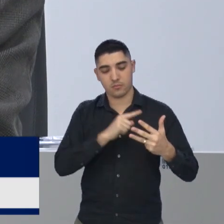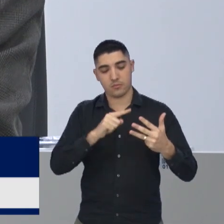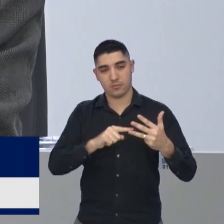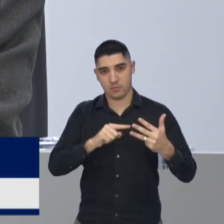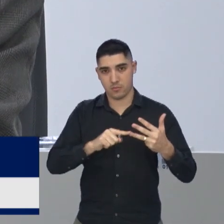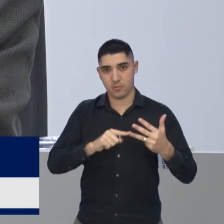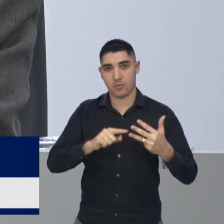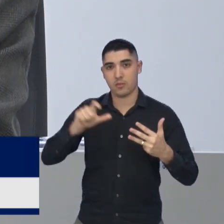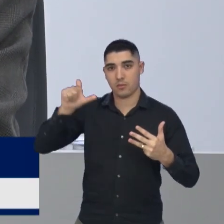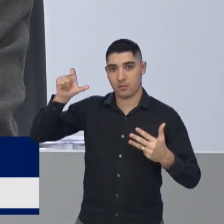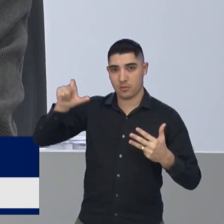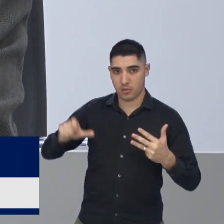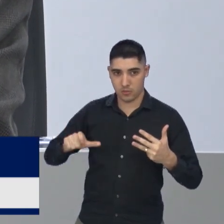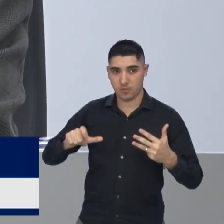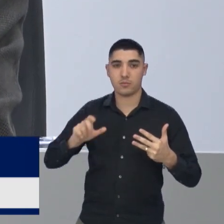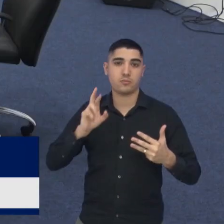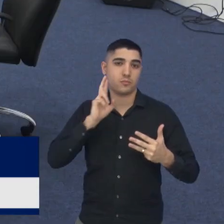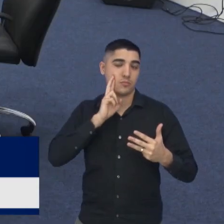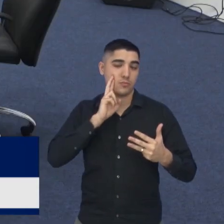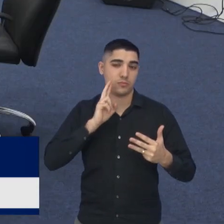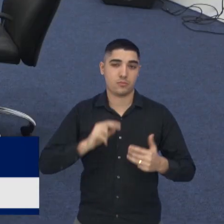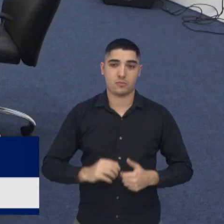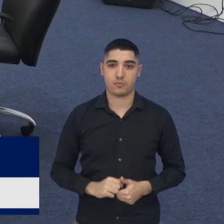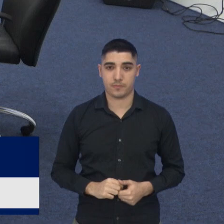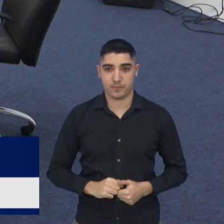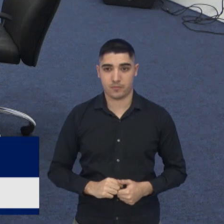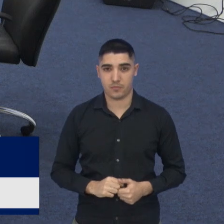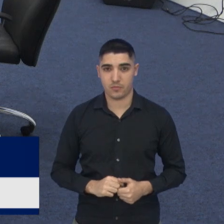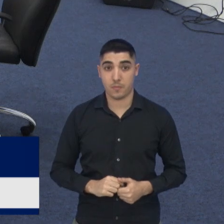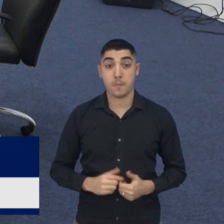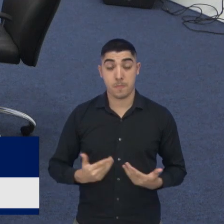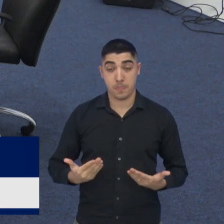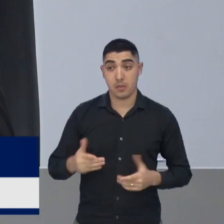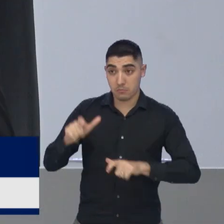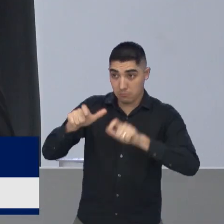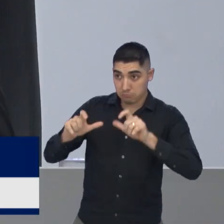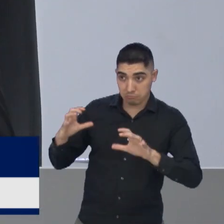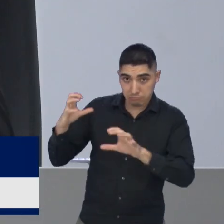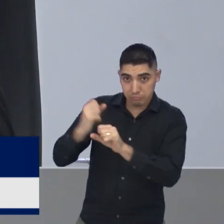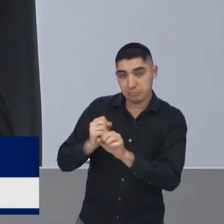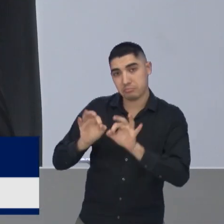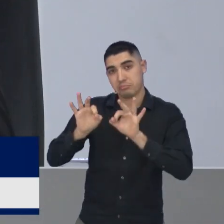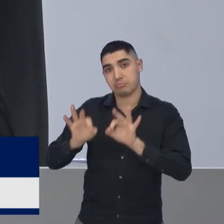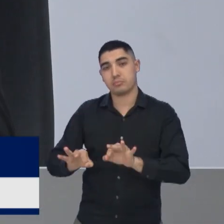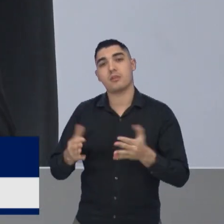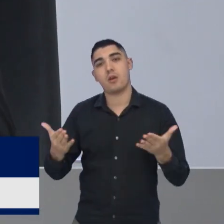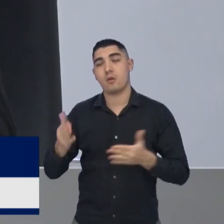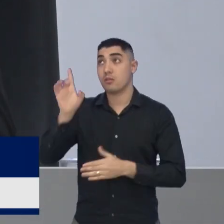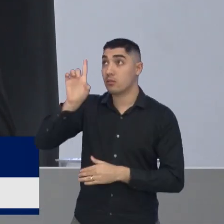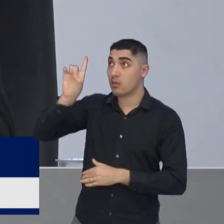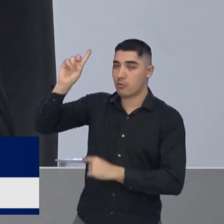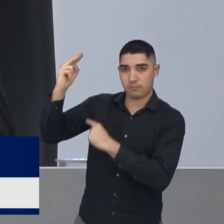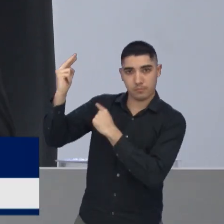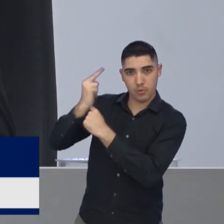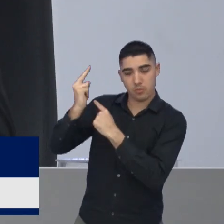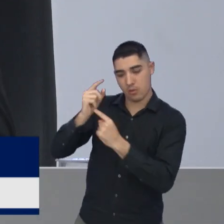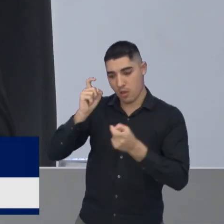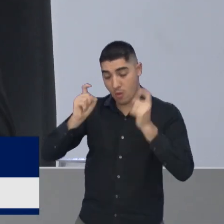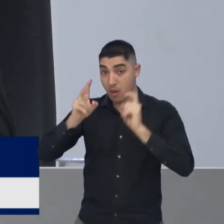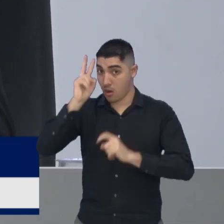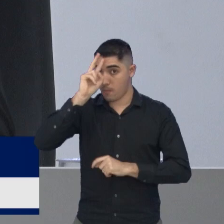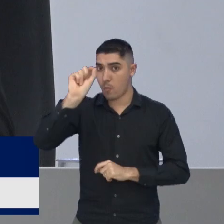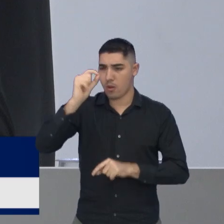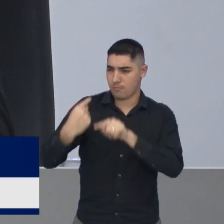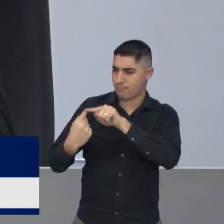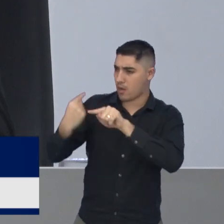vereador Renato Santiago. Havendo o número legal, sobre a proteção de Deus, lembrando que